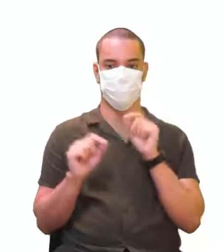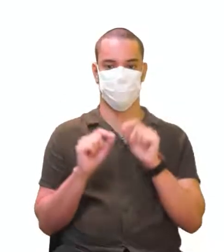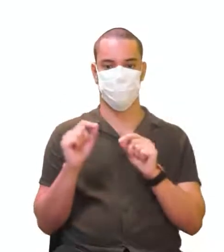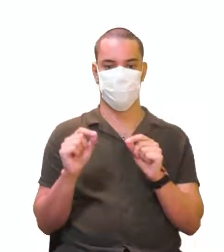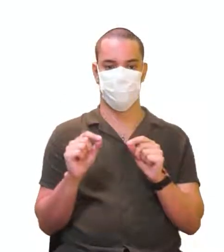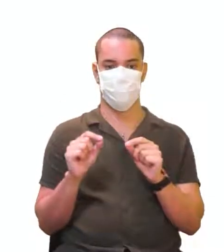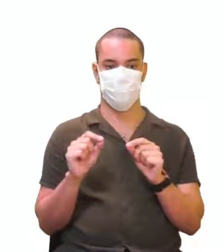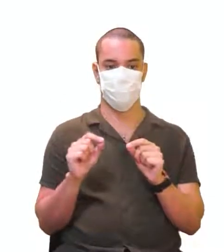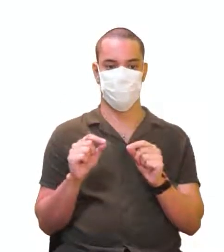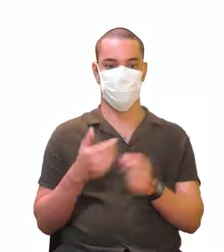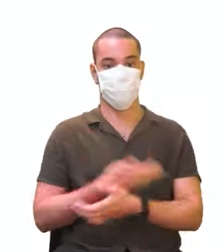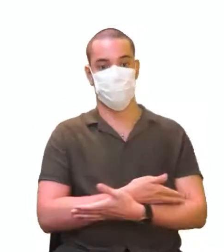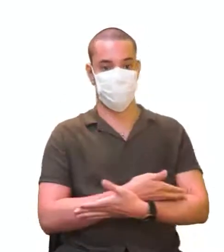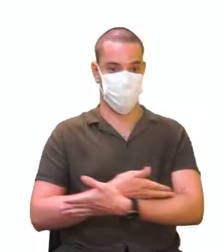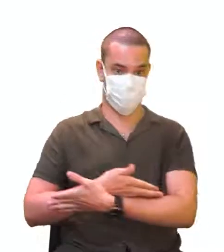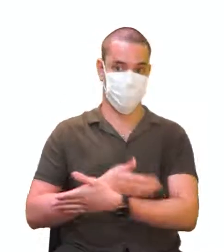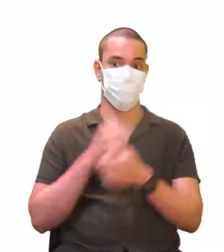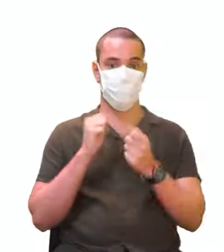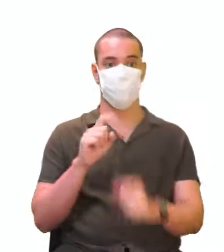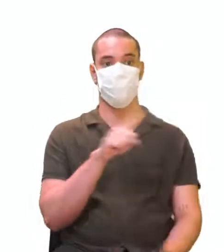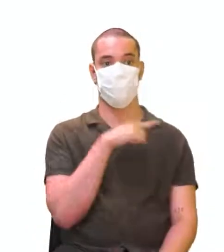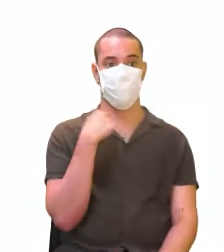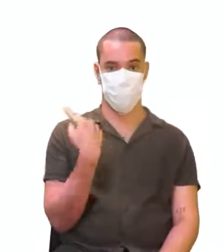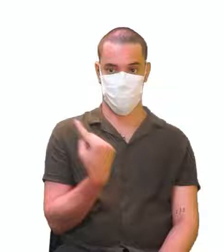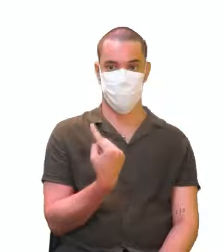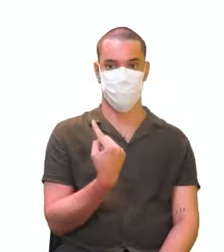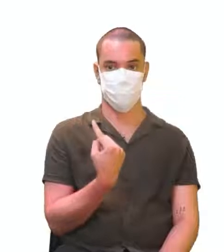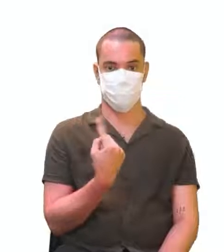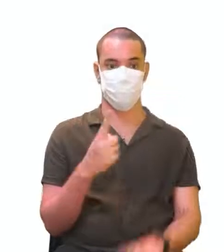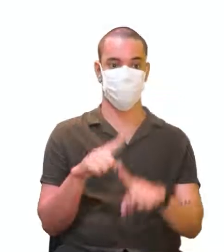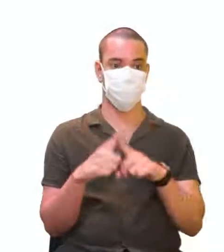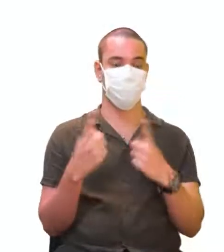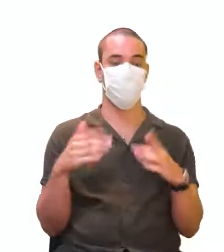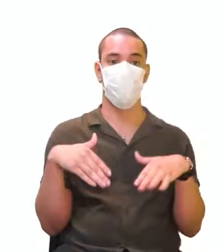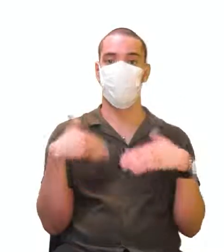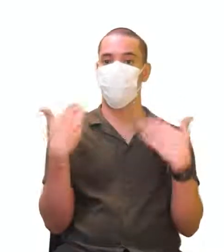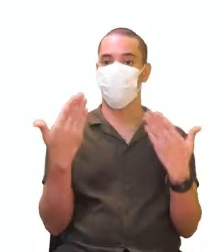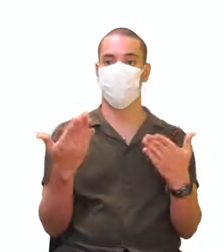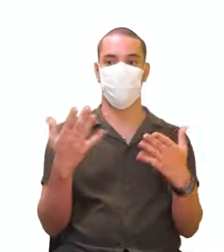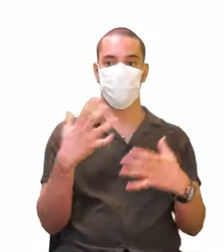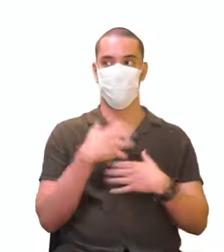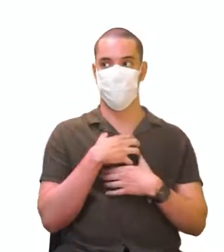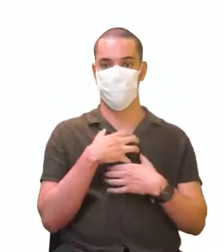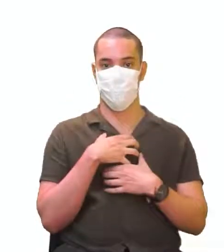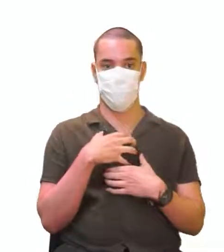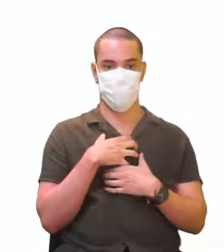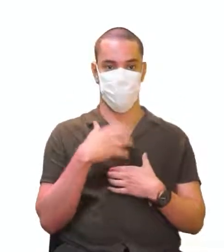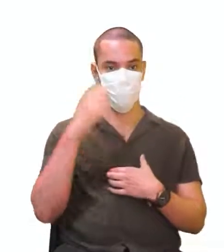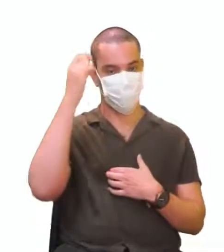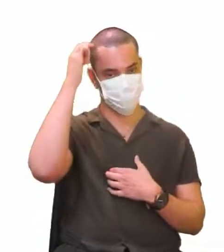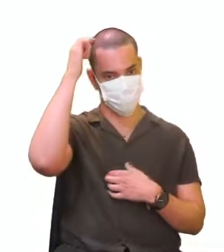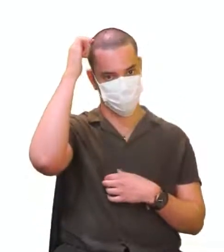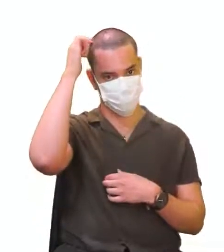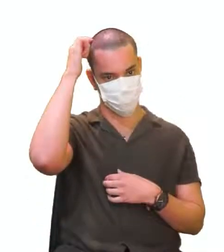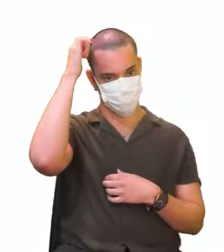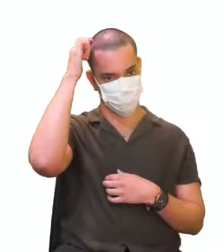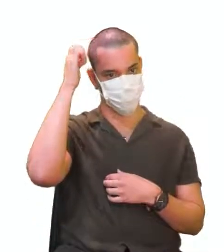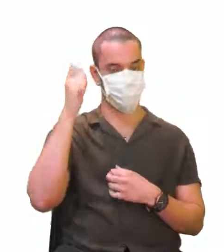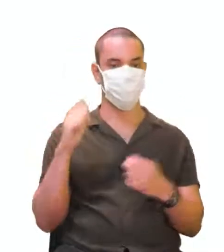pode chegar à morte, tá? Mas quais são os sintomas então? Ou pode